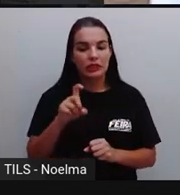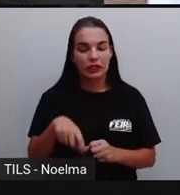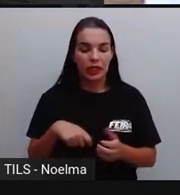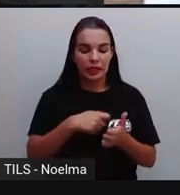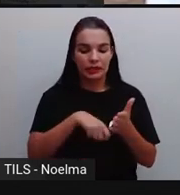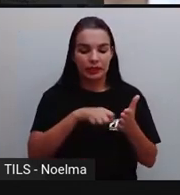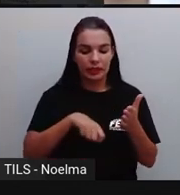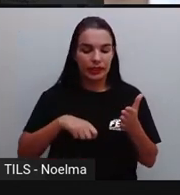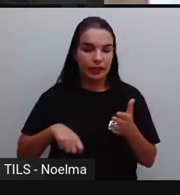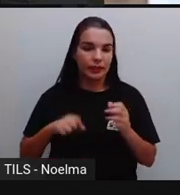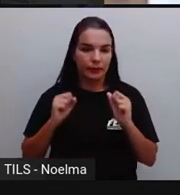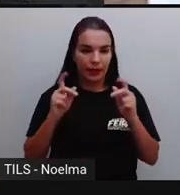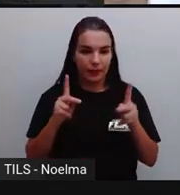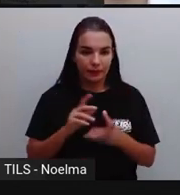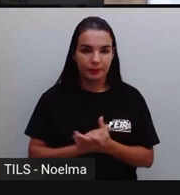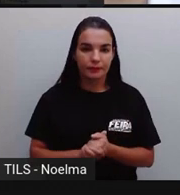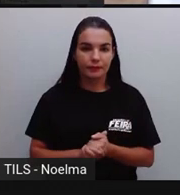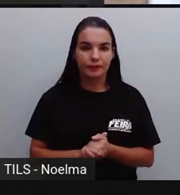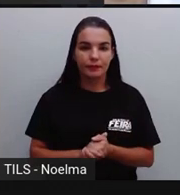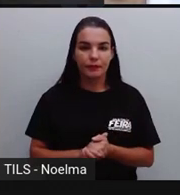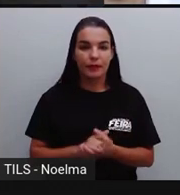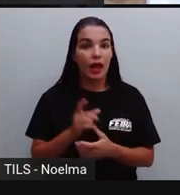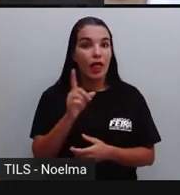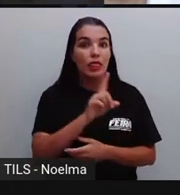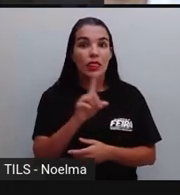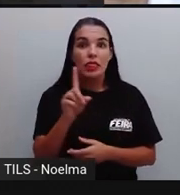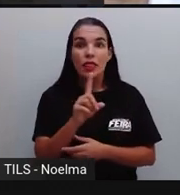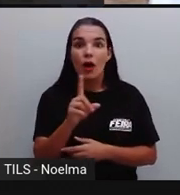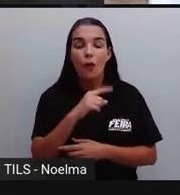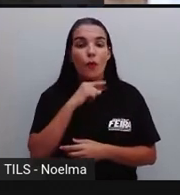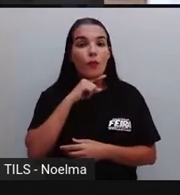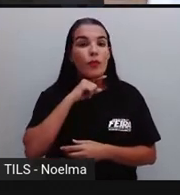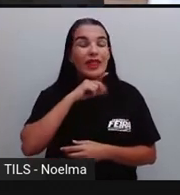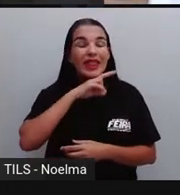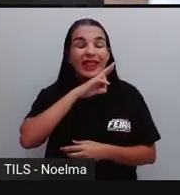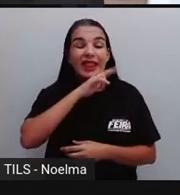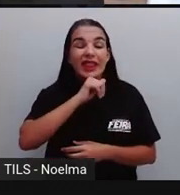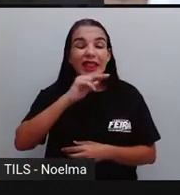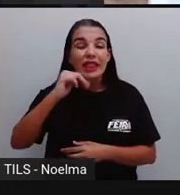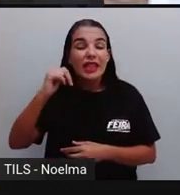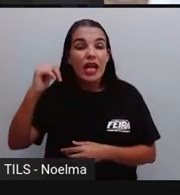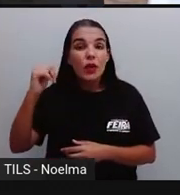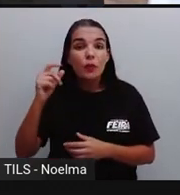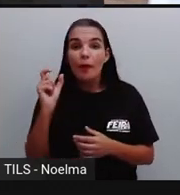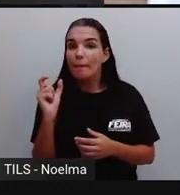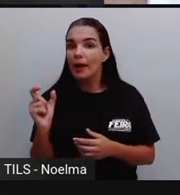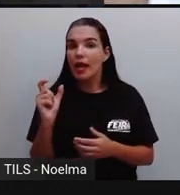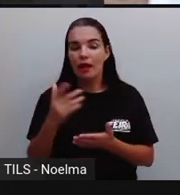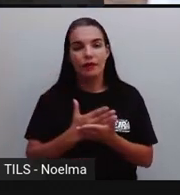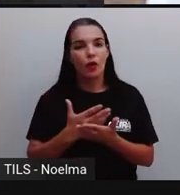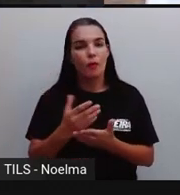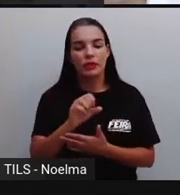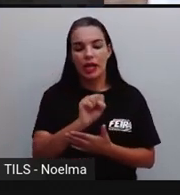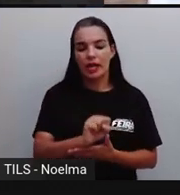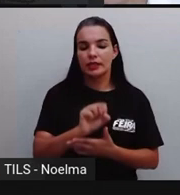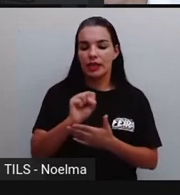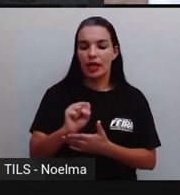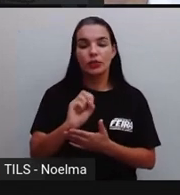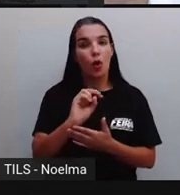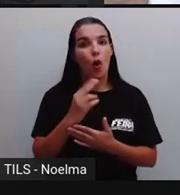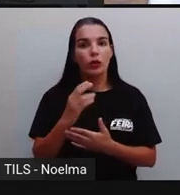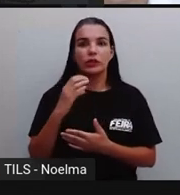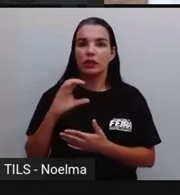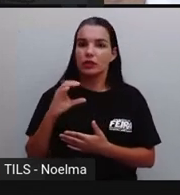com C cedilha. E nenhuma palavra começa com si ali duas vezes ou com C